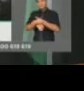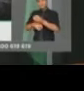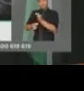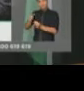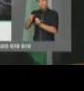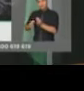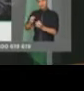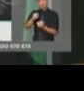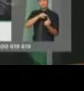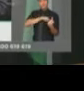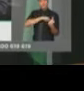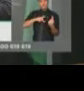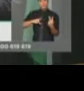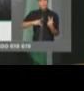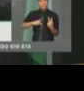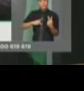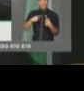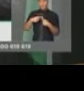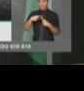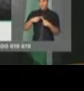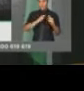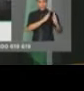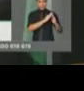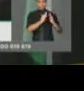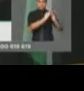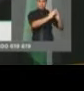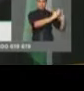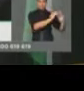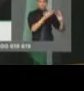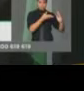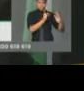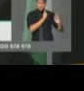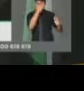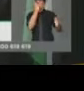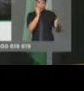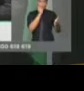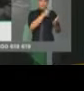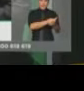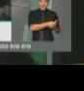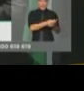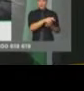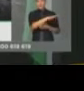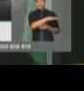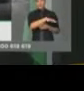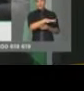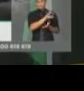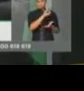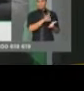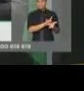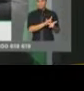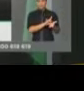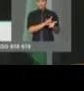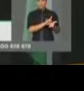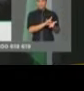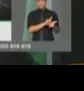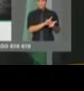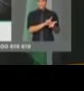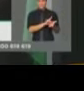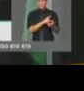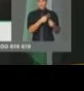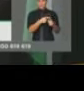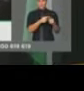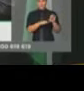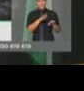Ministério Público, porque essas pessoas compraram esses lotes bem intencionados, por falta